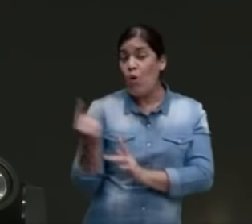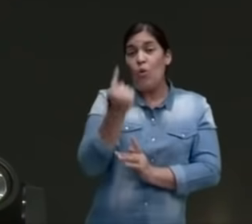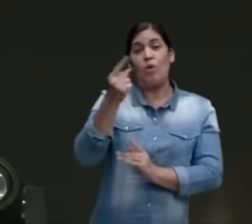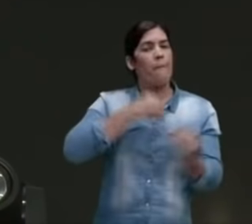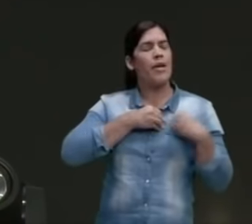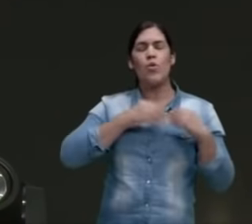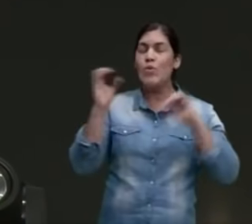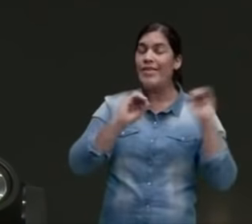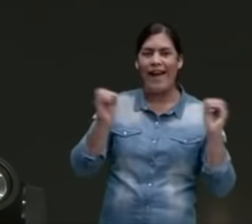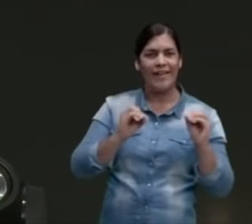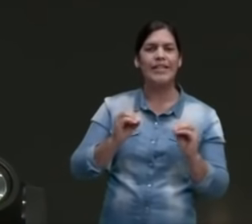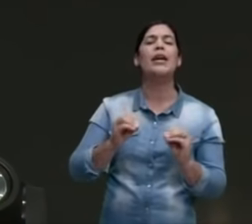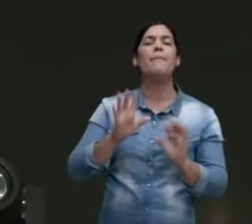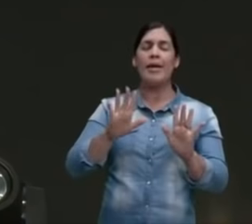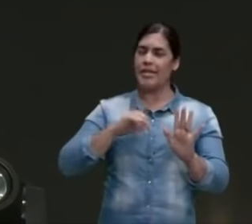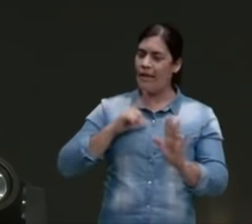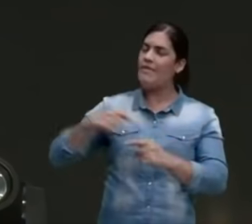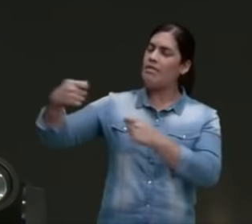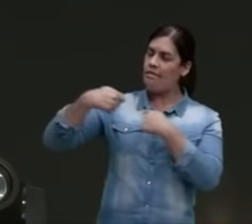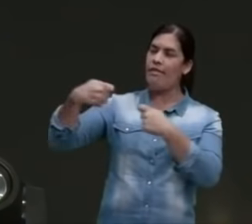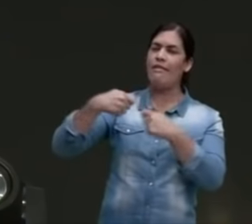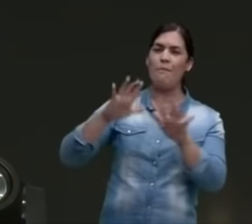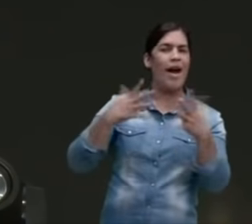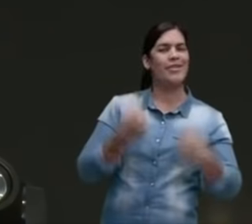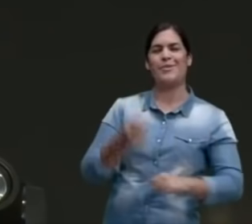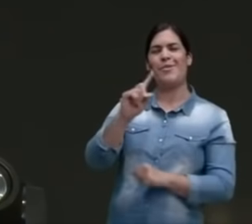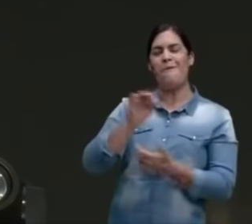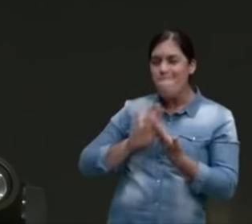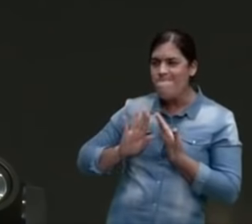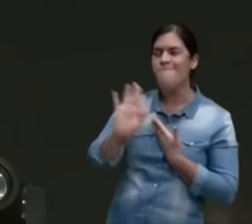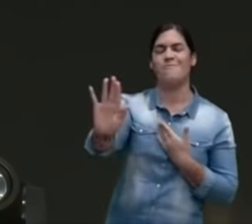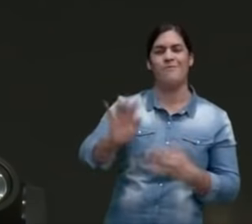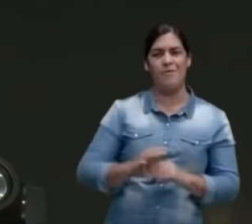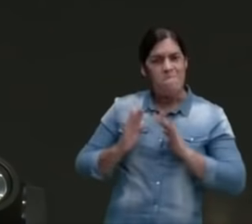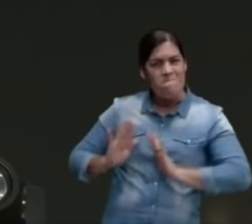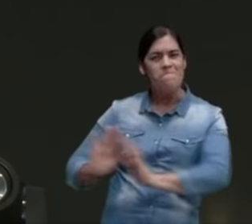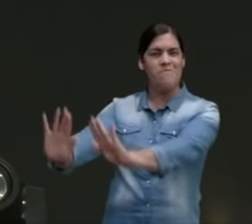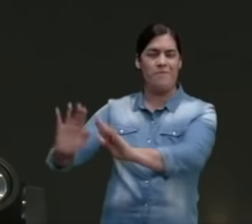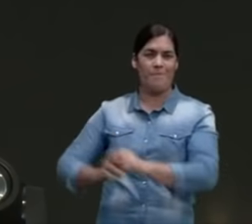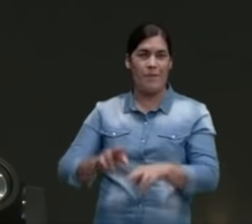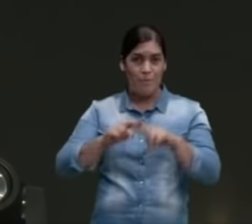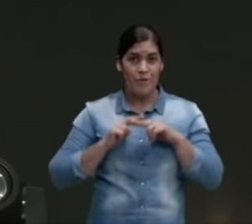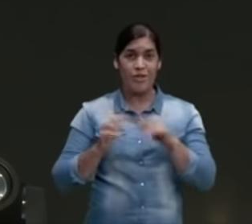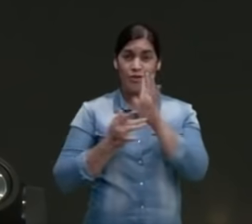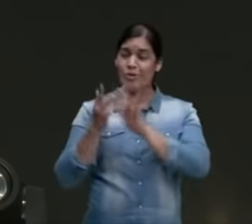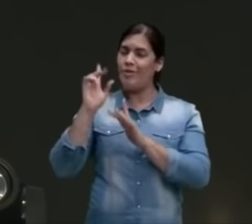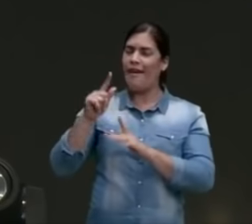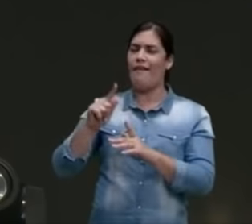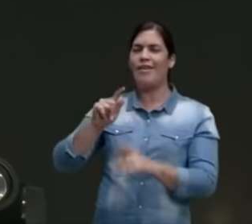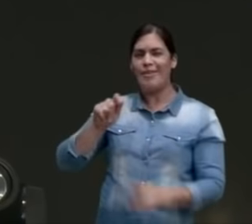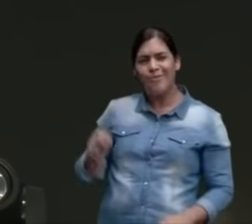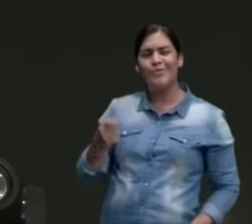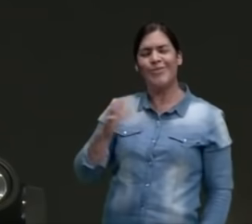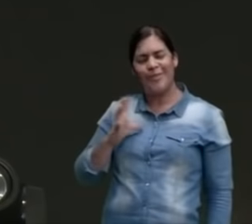todas as formas possíveis, mas ele não caiu em tentação, e ele se tornou por isso o autor da nossa salvação, o